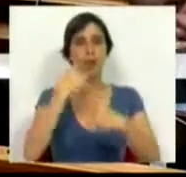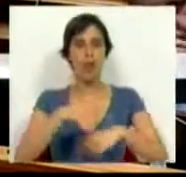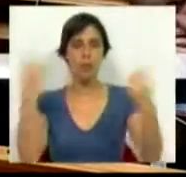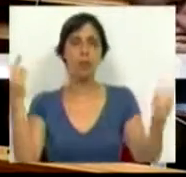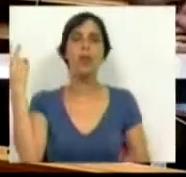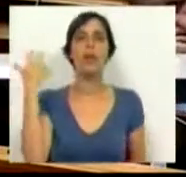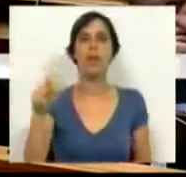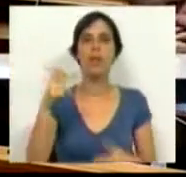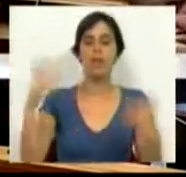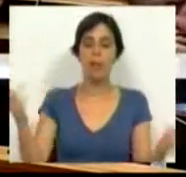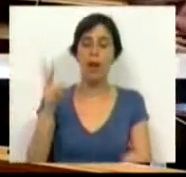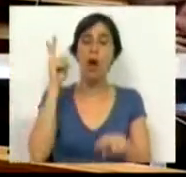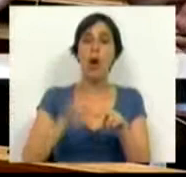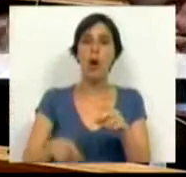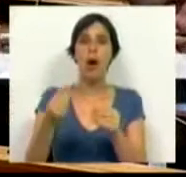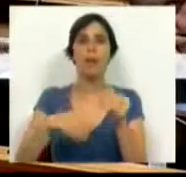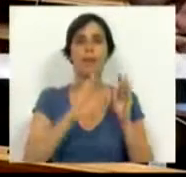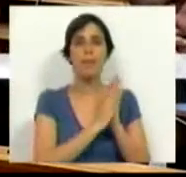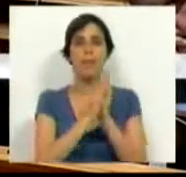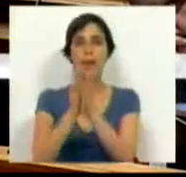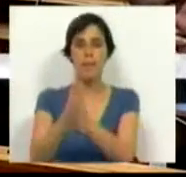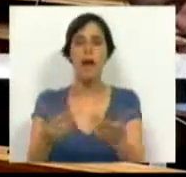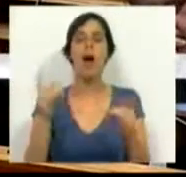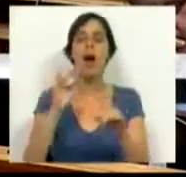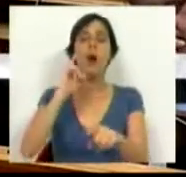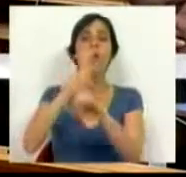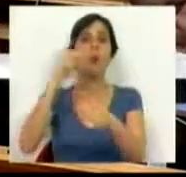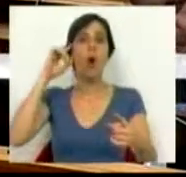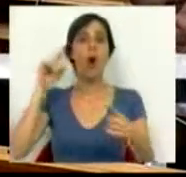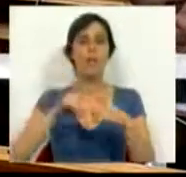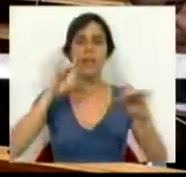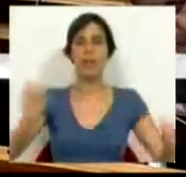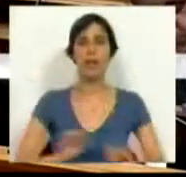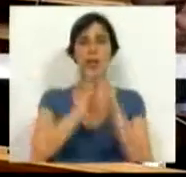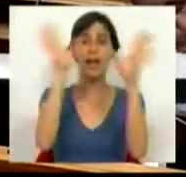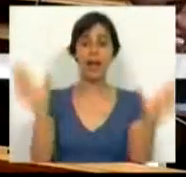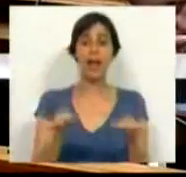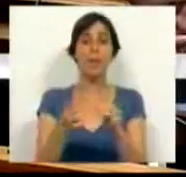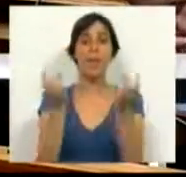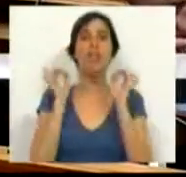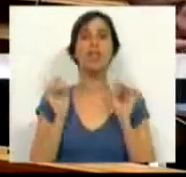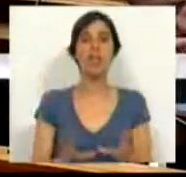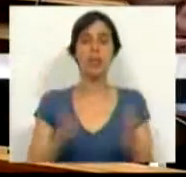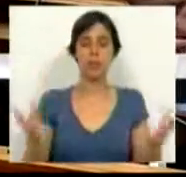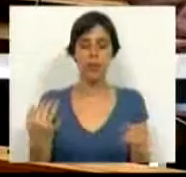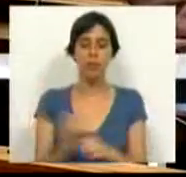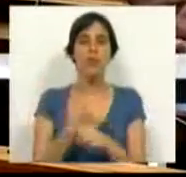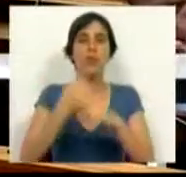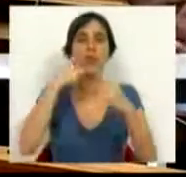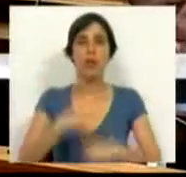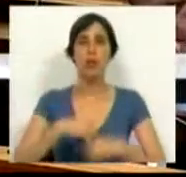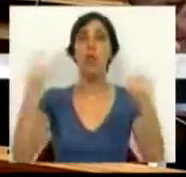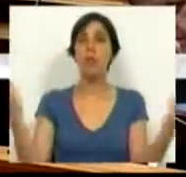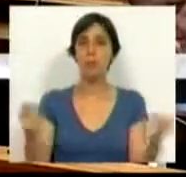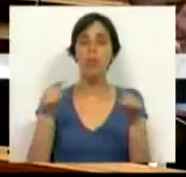aos reformados, de cortar retroativamente. E havia um outro propósito claro, o propósito de despedir os funcionários